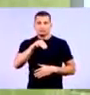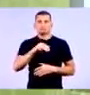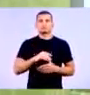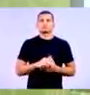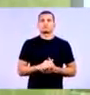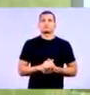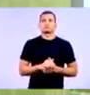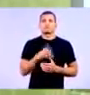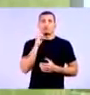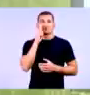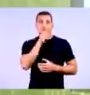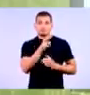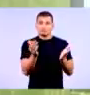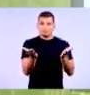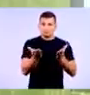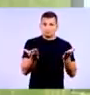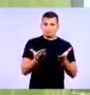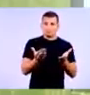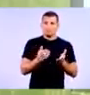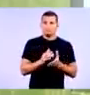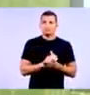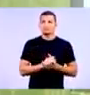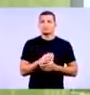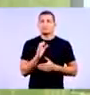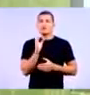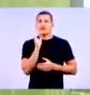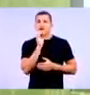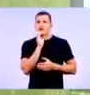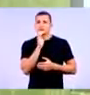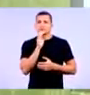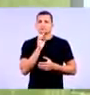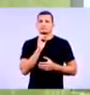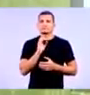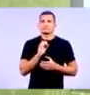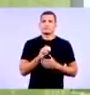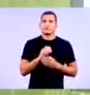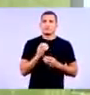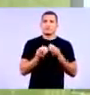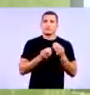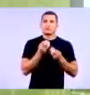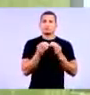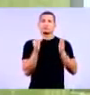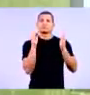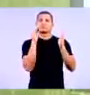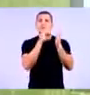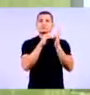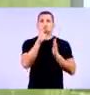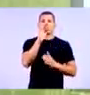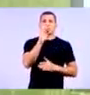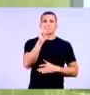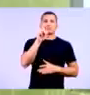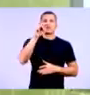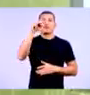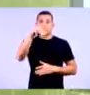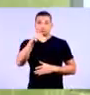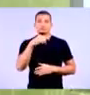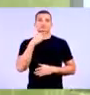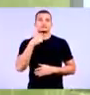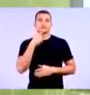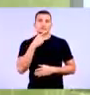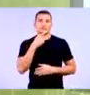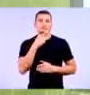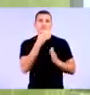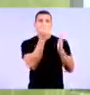nós vamos ver agora, fazer uma pequena retomada rapidamente de como postar no fórum que está aberto da semana passada.